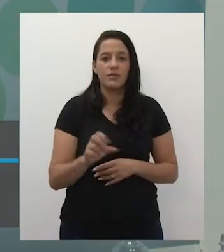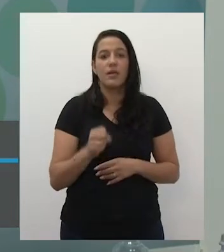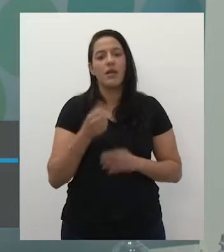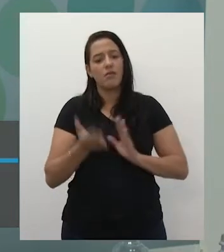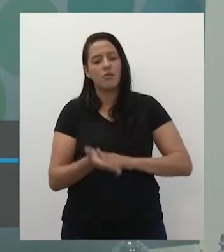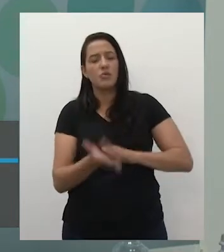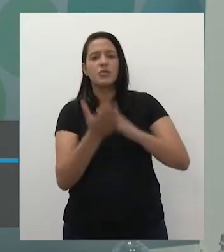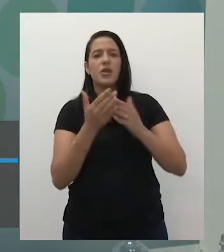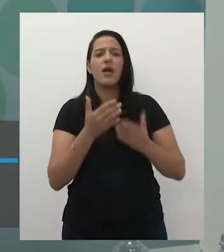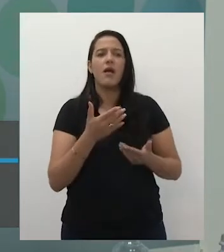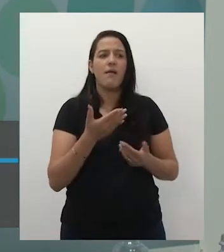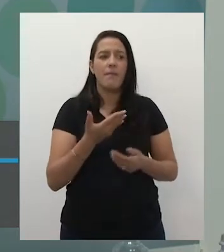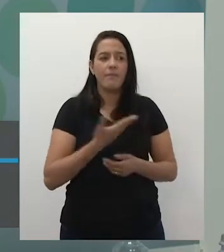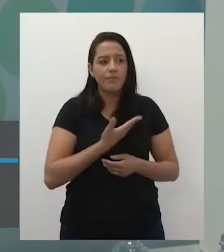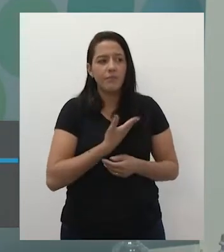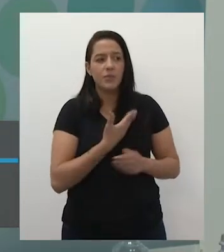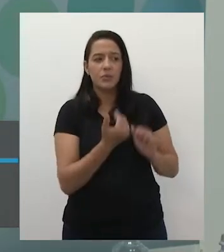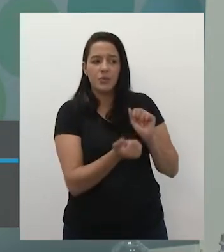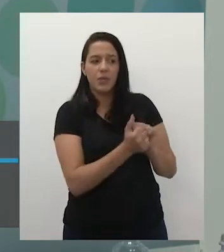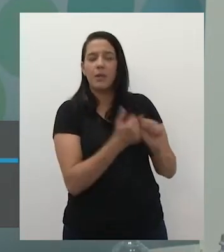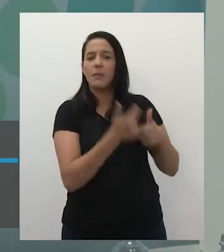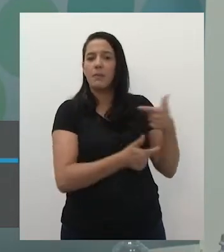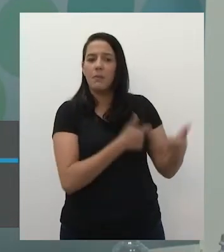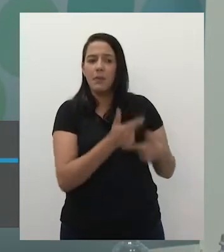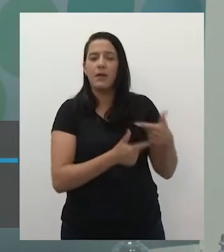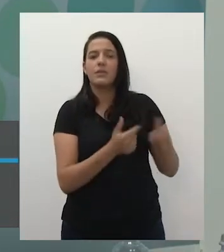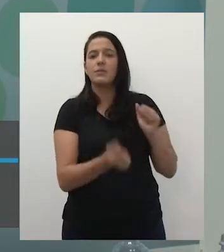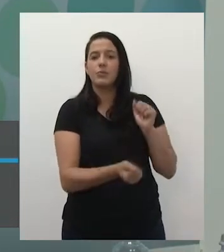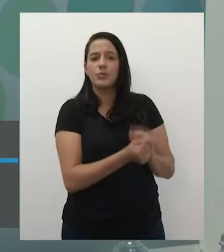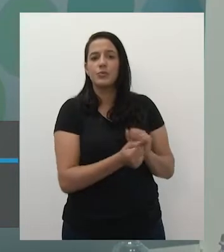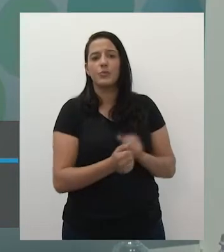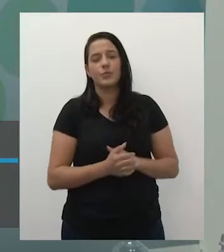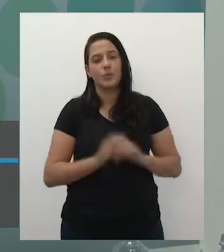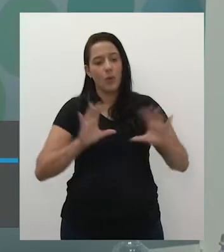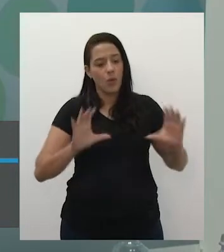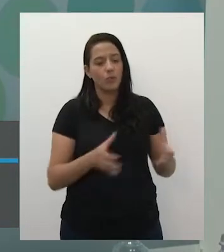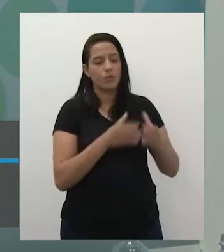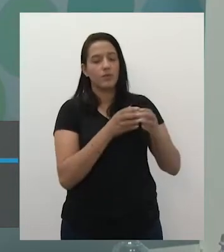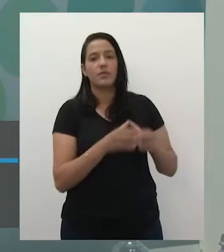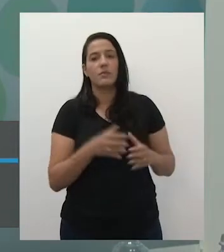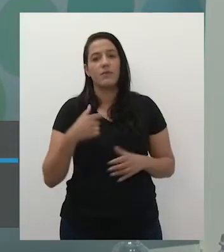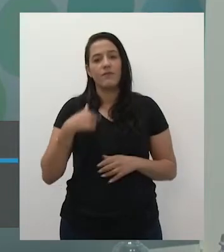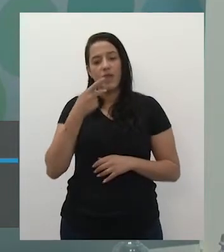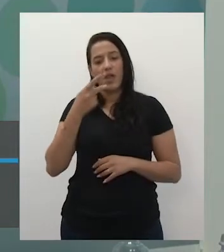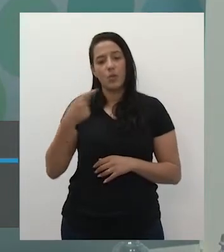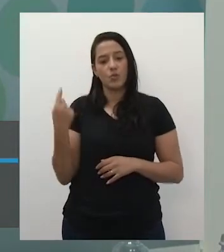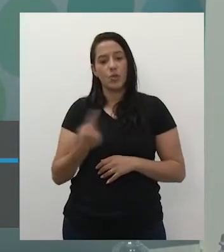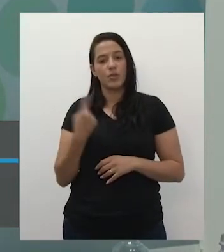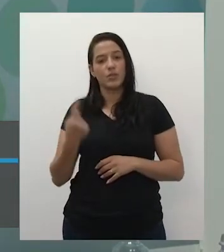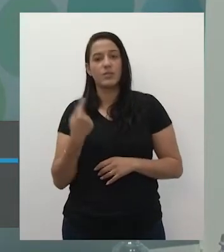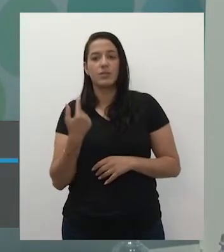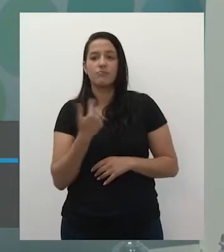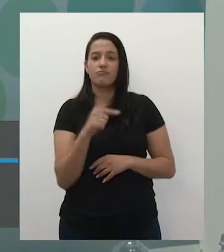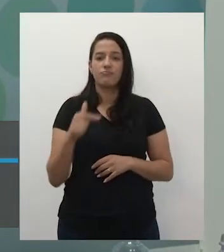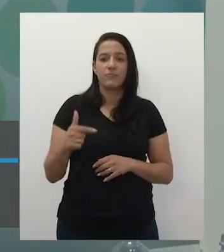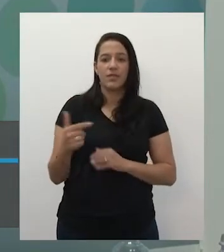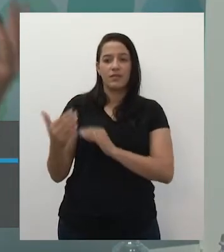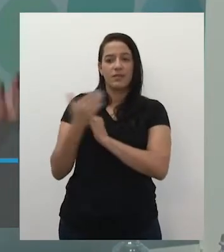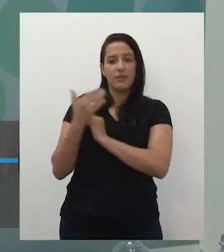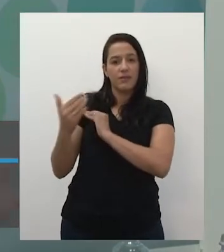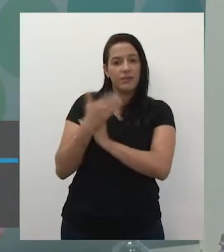está nos acompanhando qual que tem mais facilidade, né? Qual que você se identifica mais? Será que é com foco? Será que